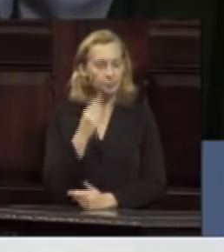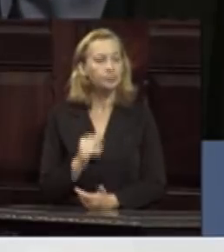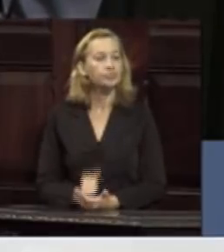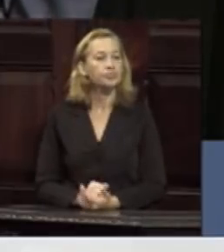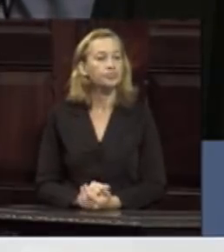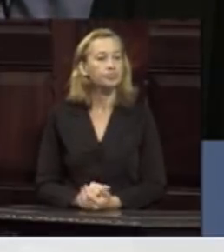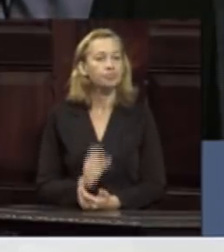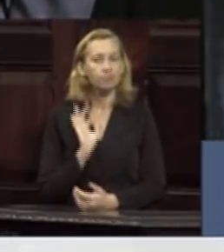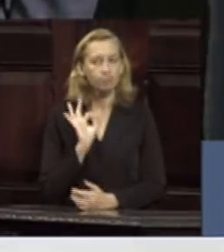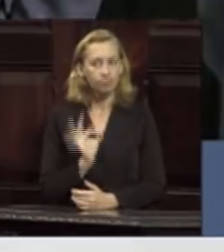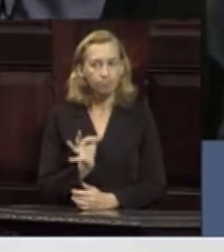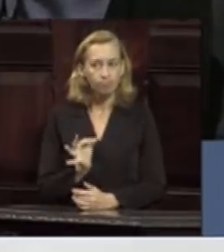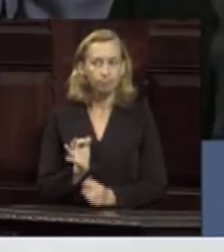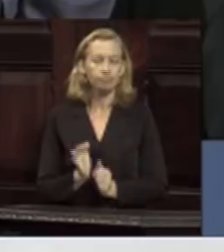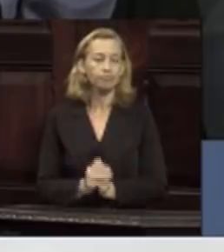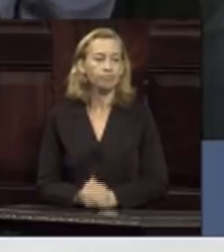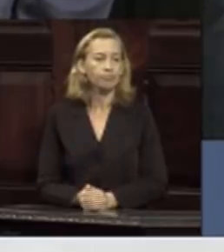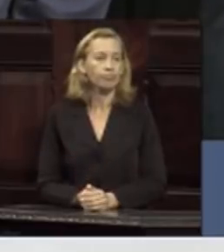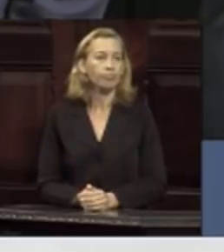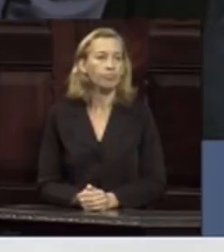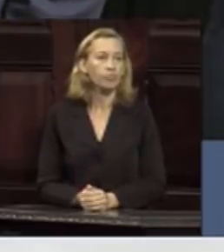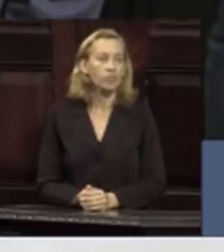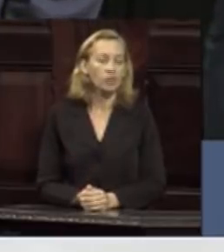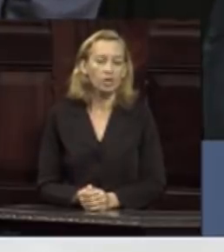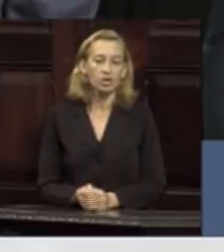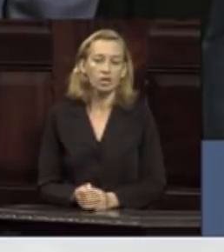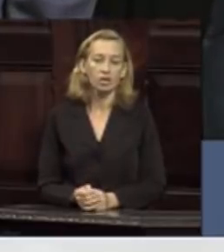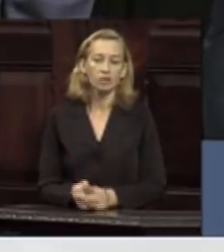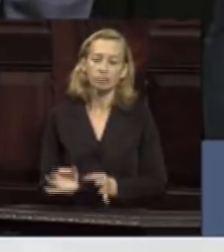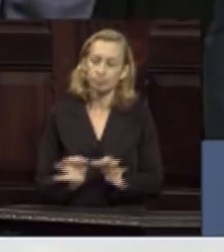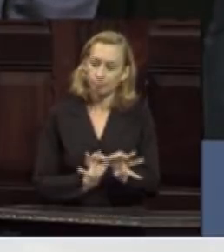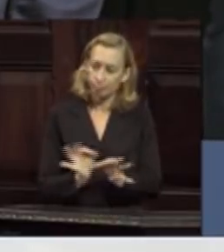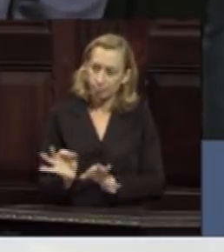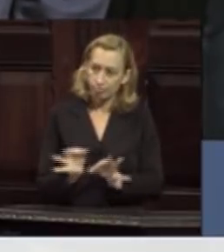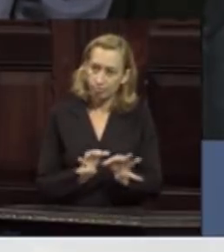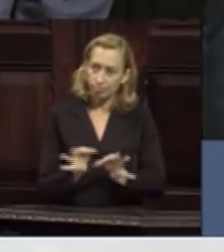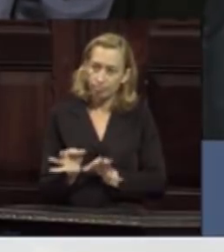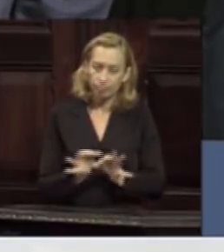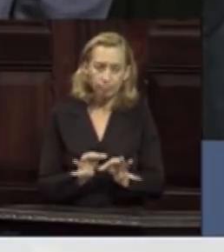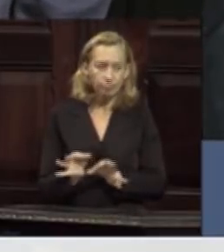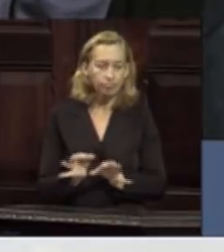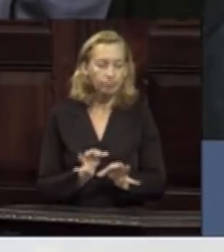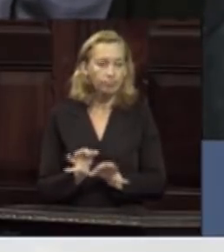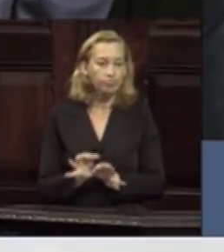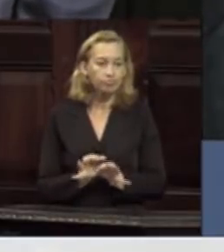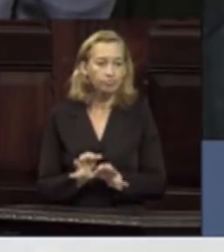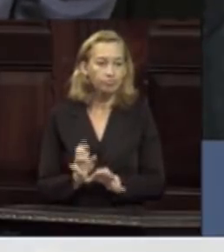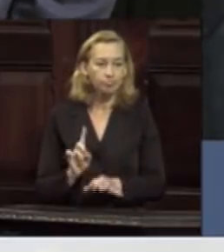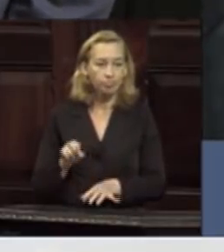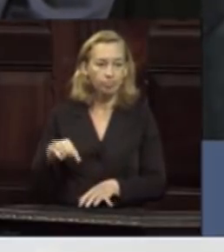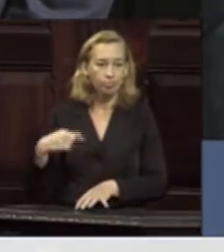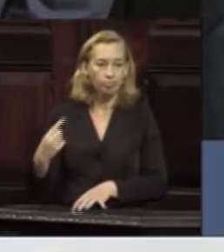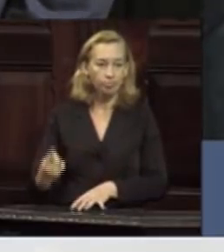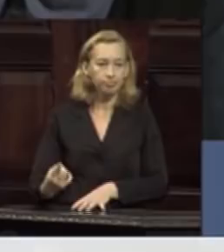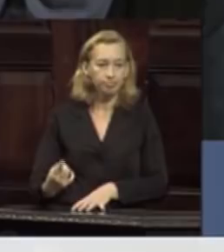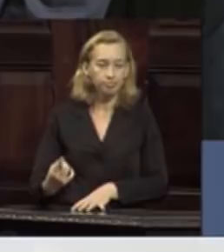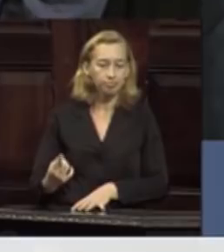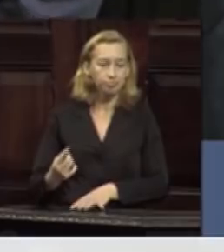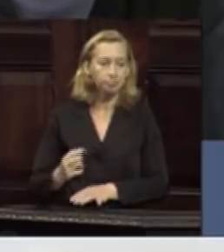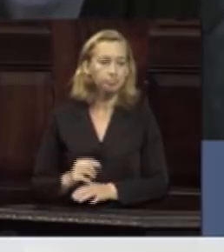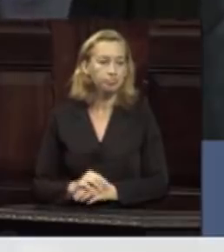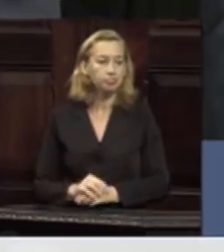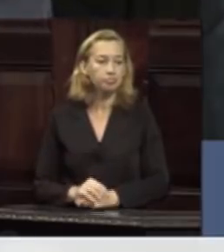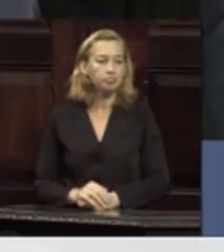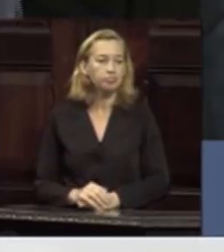corretamente sinalizaram uma diferença desse projeto de pedido de empréstimo para os outros dois, inclusive